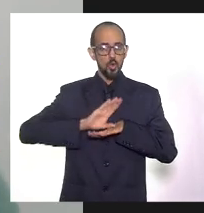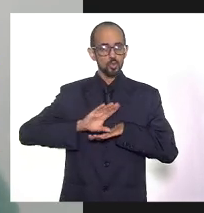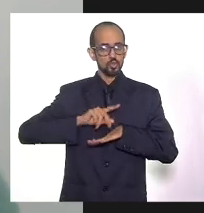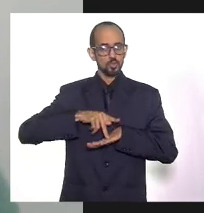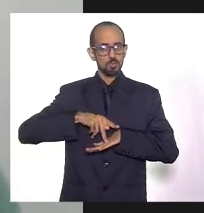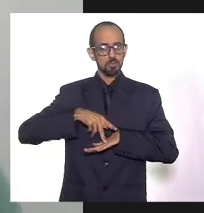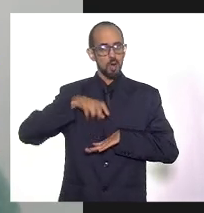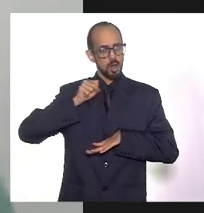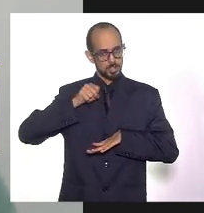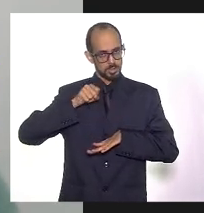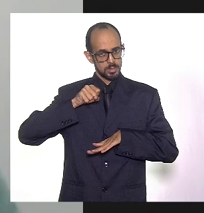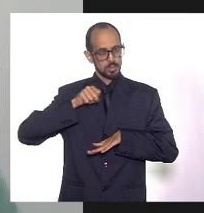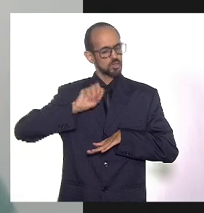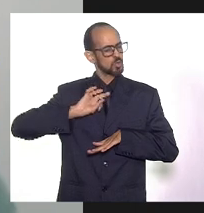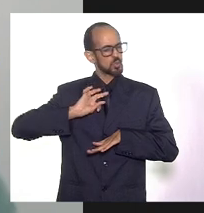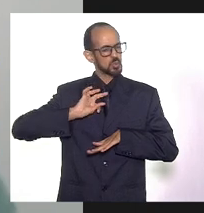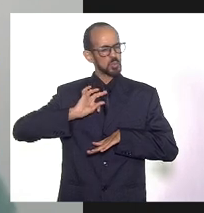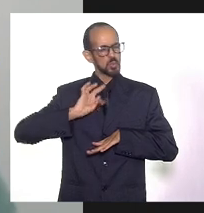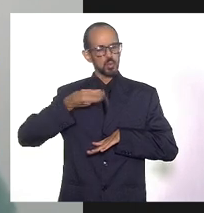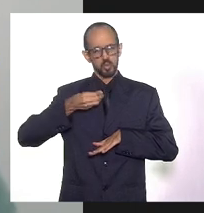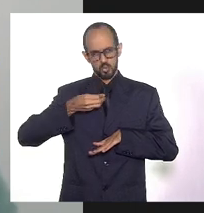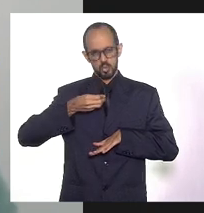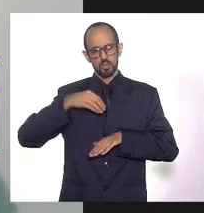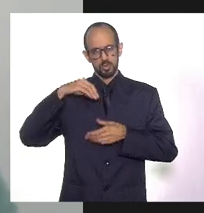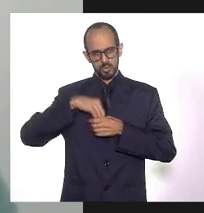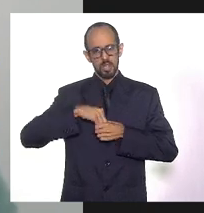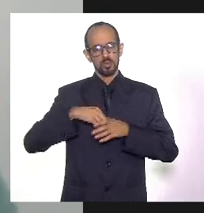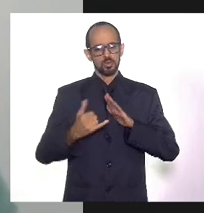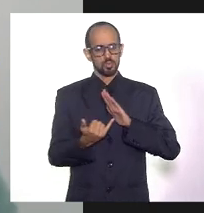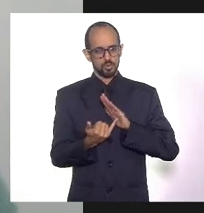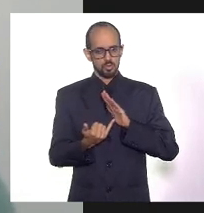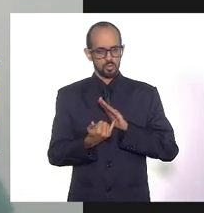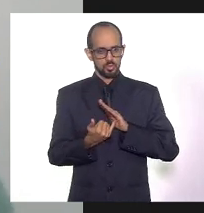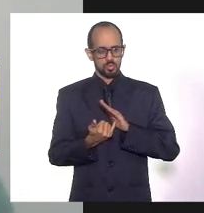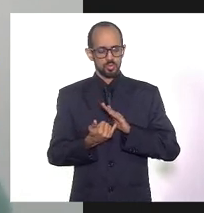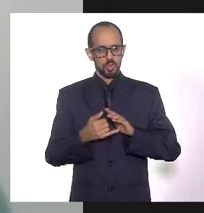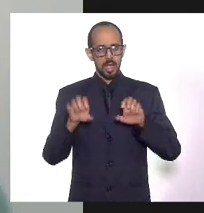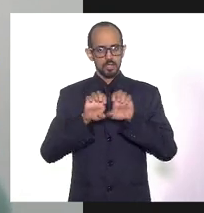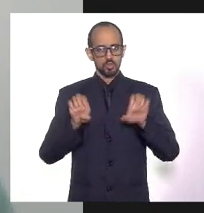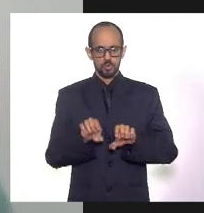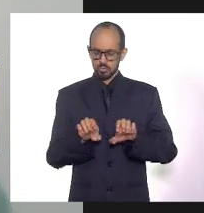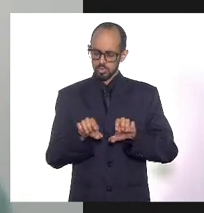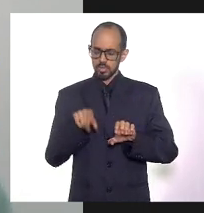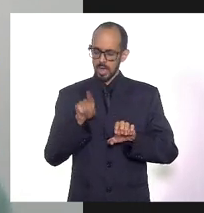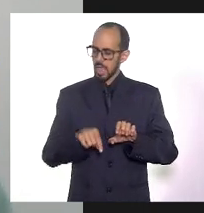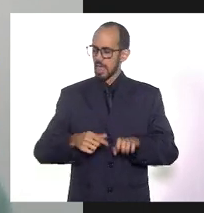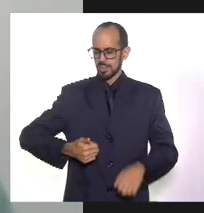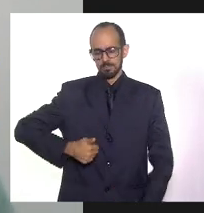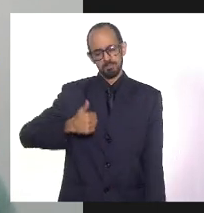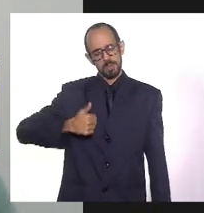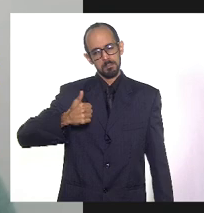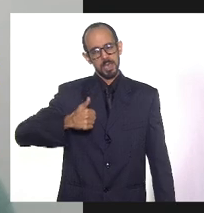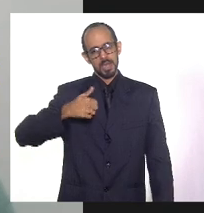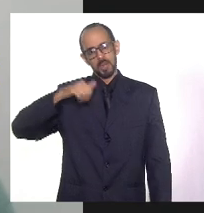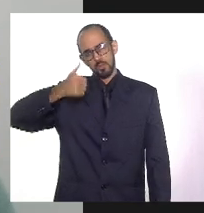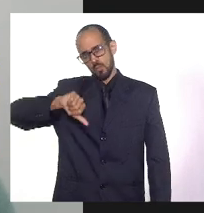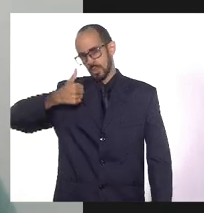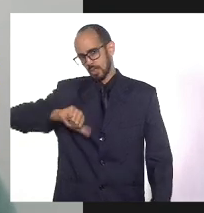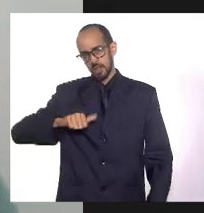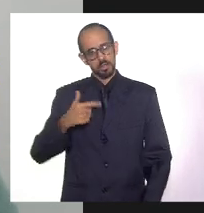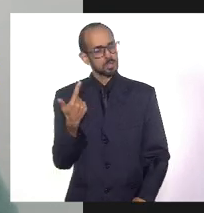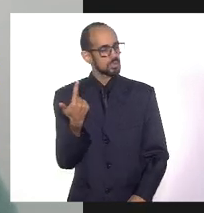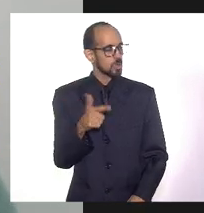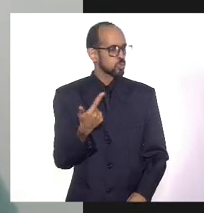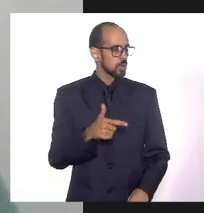pós-graduação, tudo naquele instituto. A estrutura é primeiro mundo, não existe outro igual. Então, o que